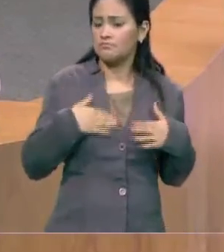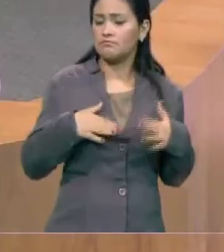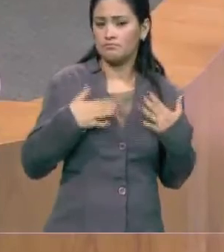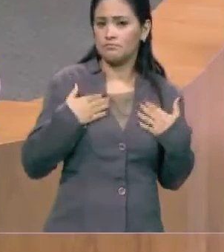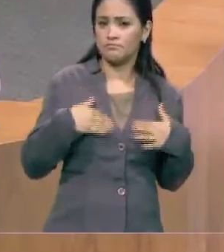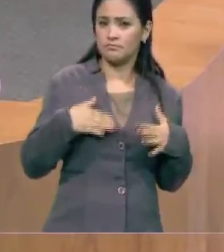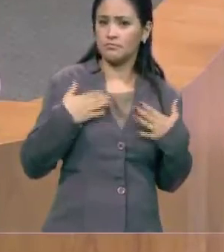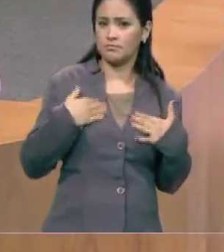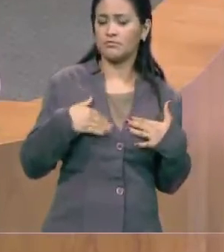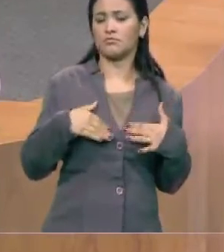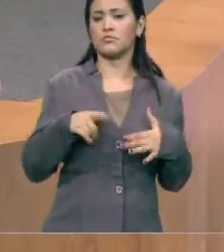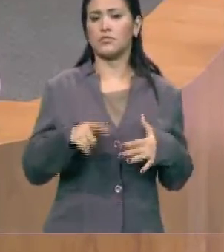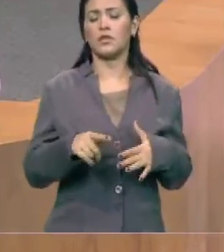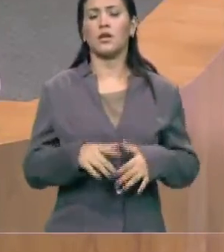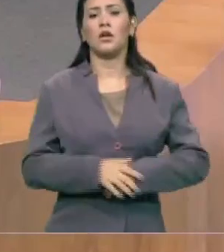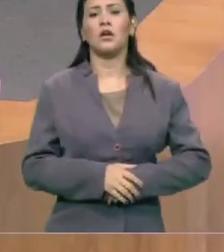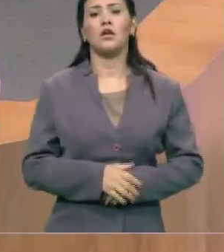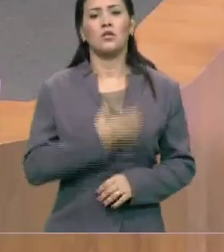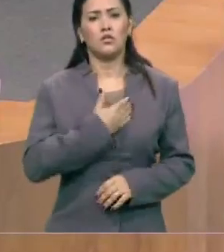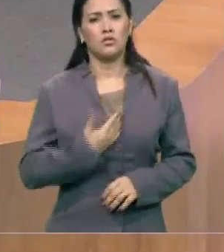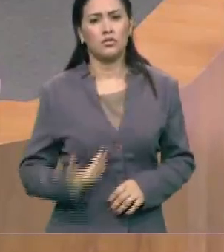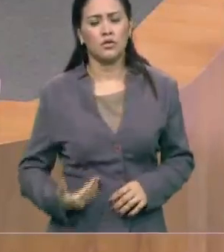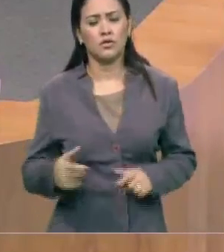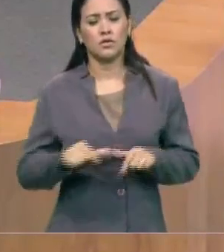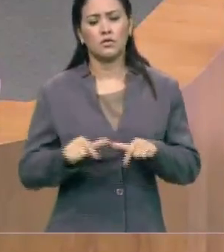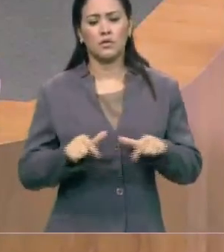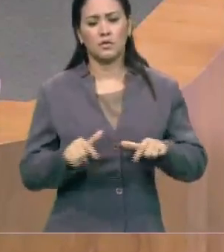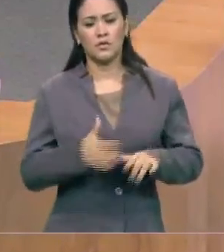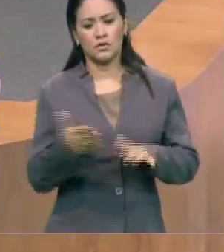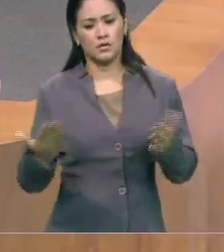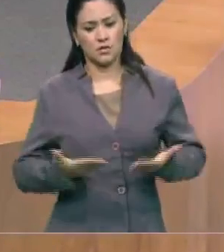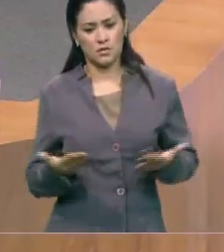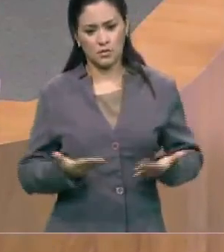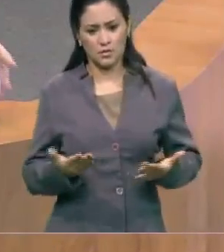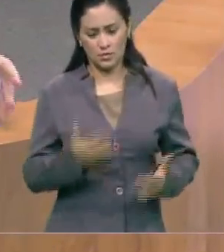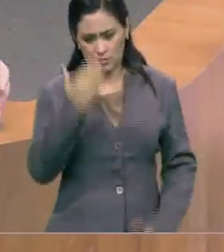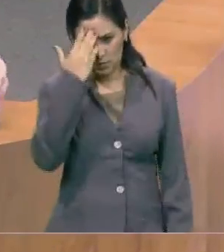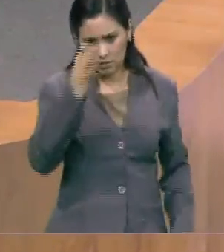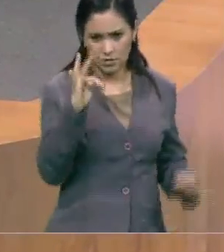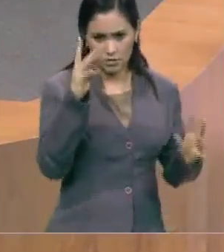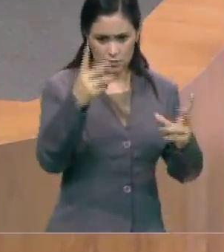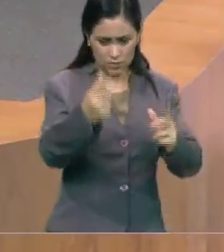governo e dos atos tomados até agora. Muito obrigado a todos pela atenção.